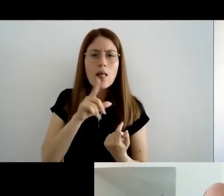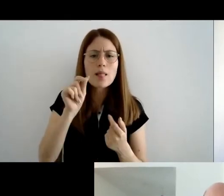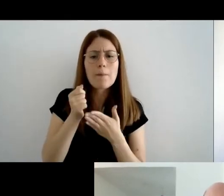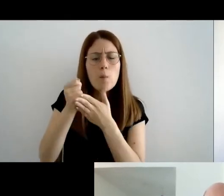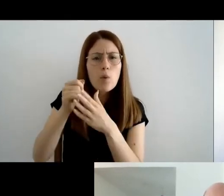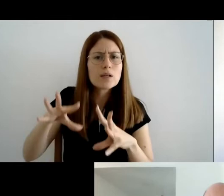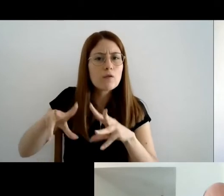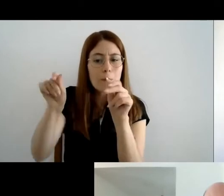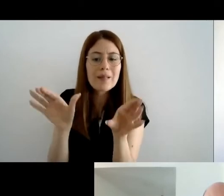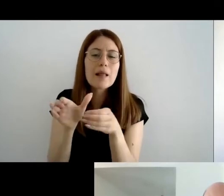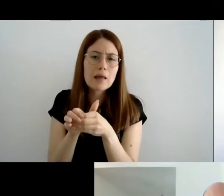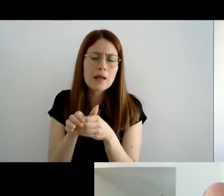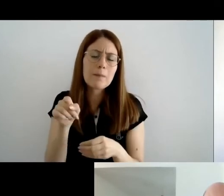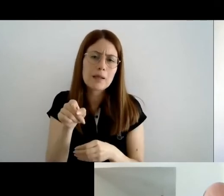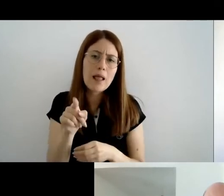deve ser